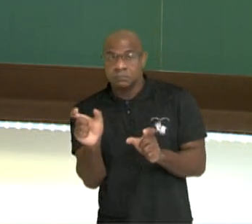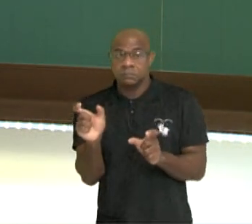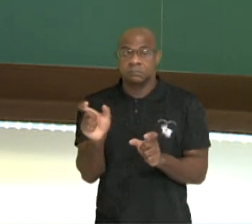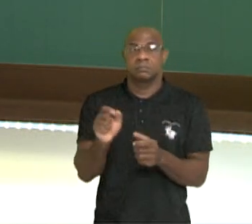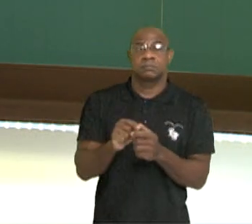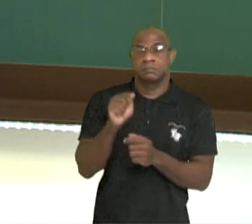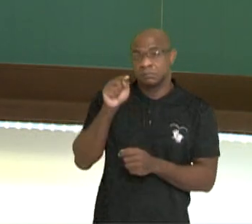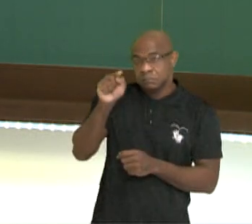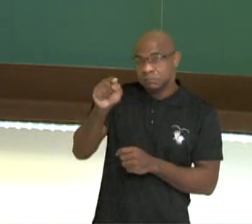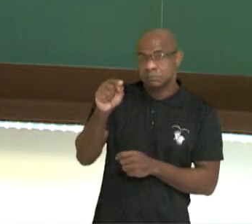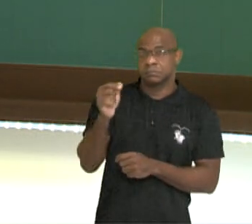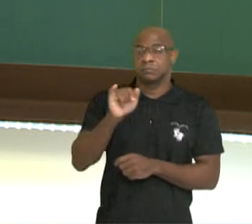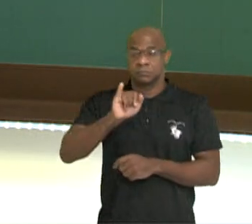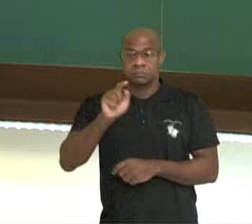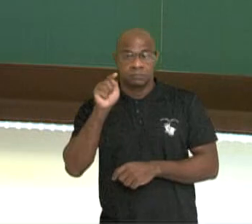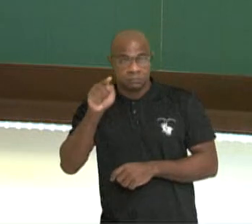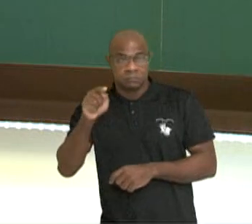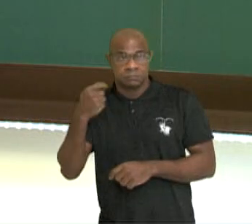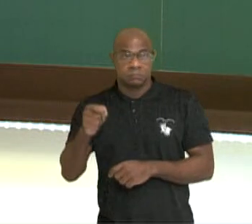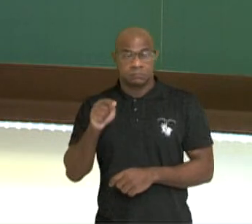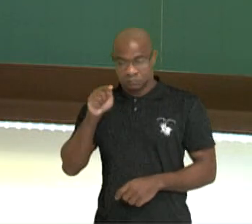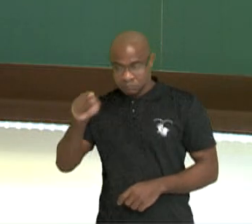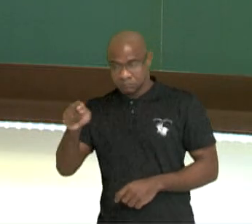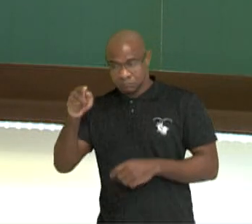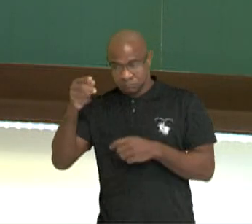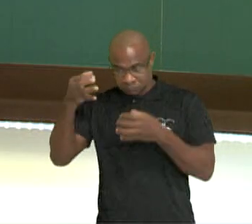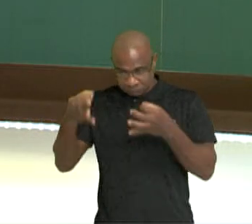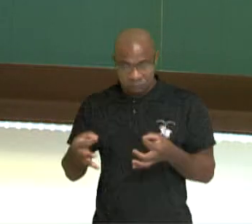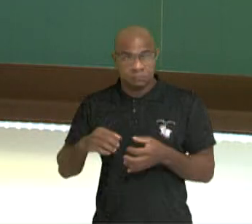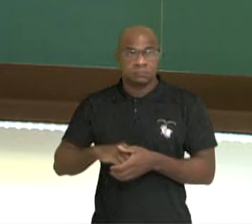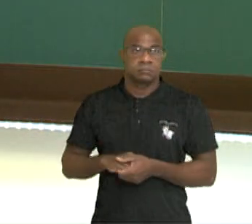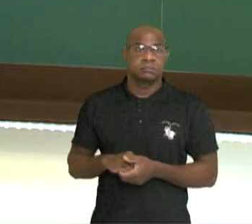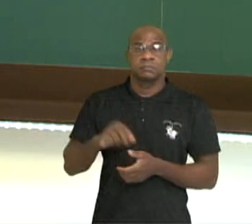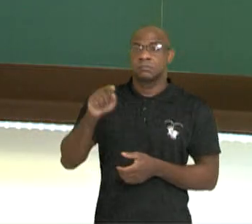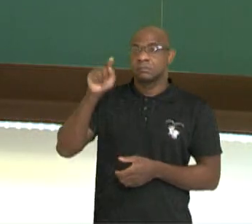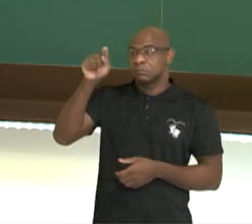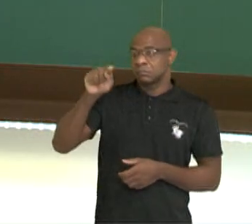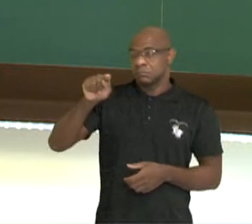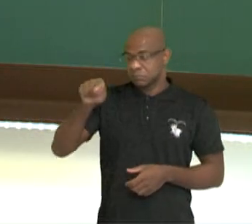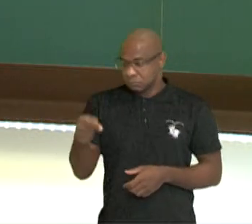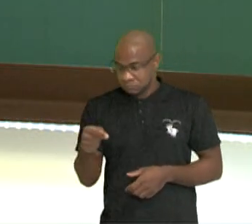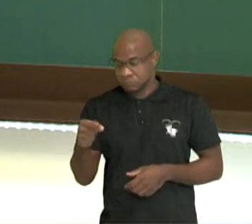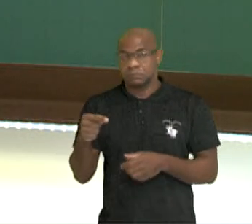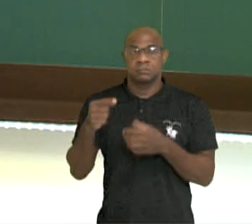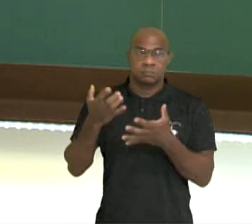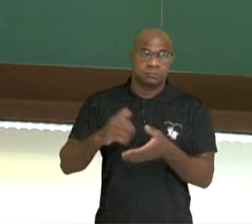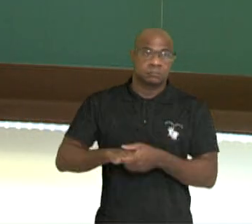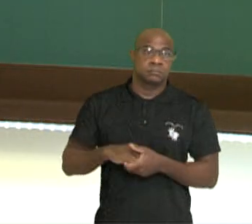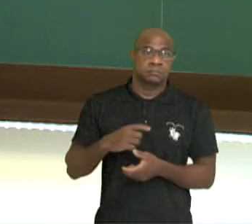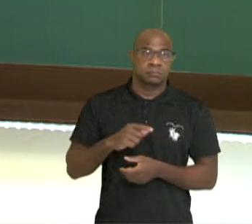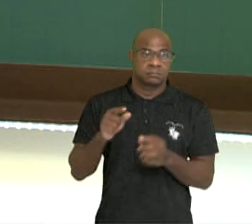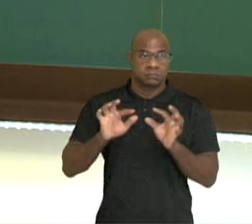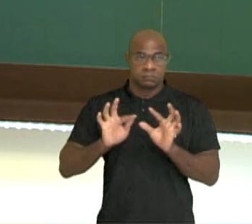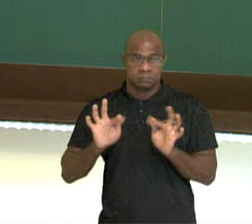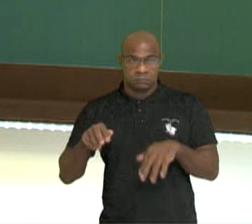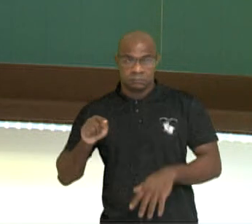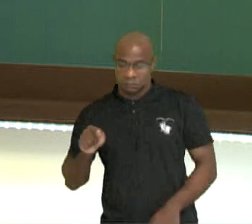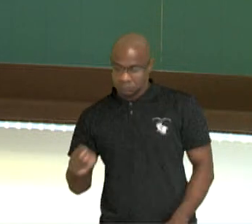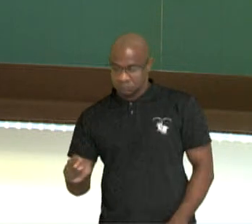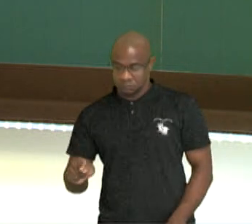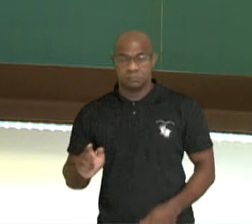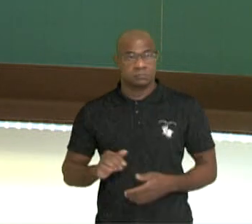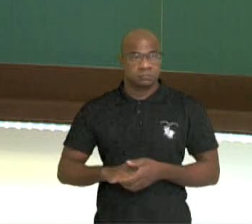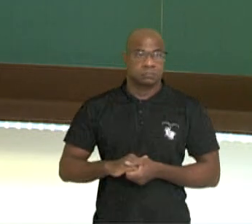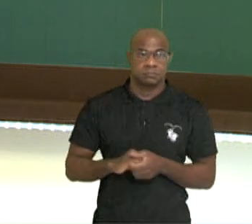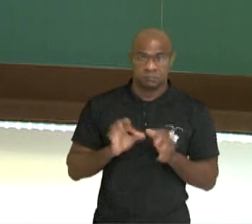a pontuação adequada, que você veja em cada uma delas tem ponto e vírgula, e aqui no final tem pontinho, ok? Colocou a pontuação